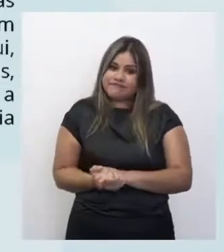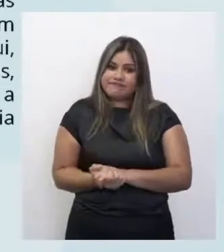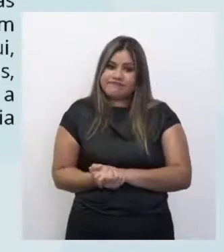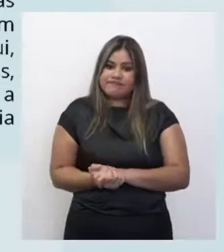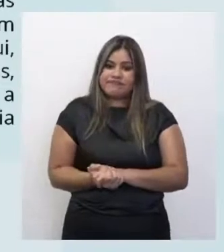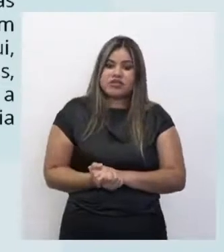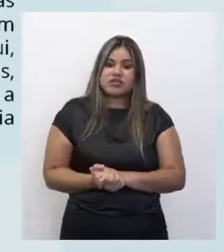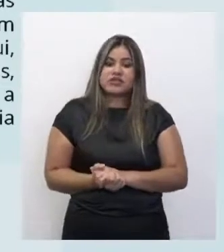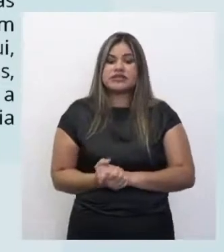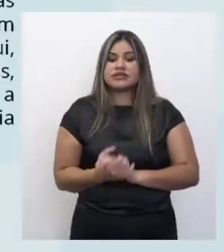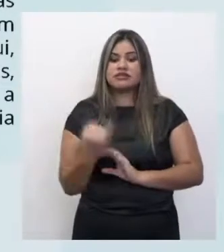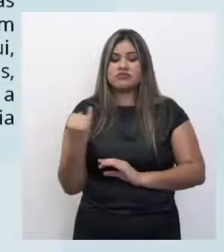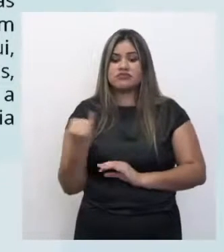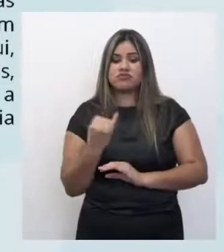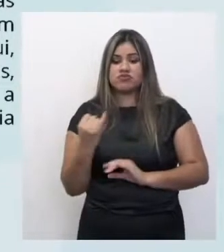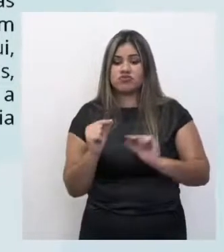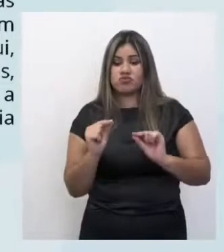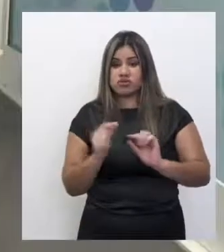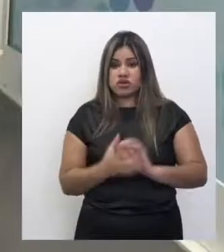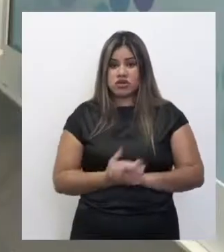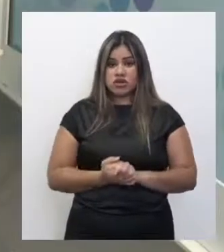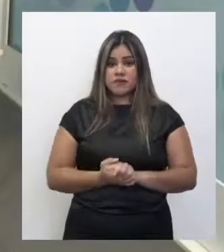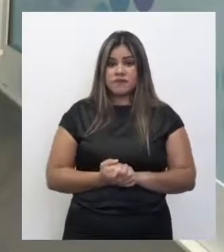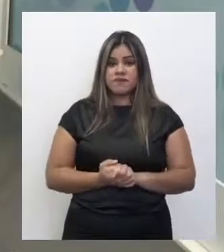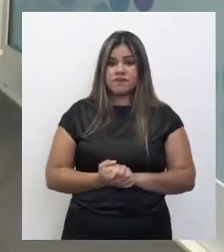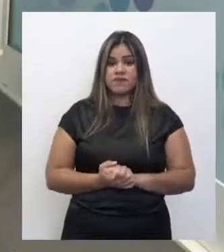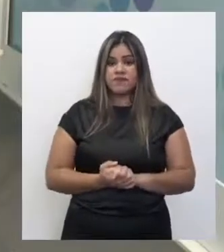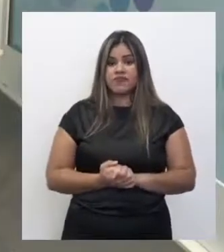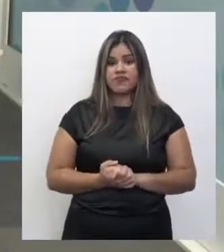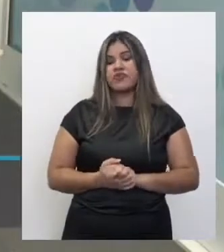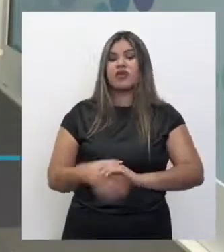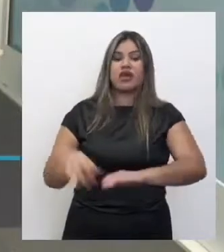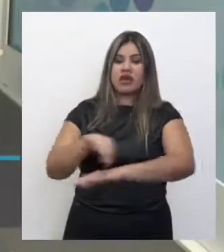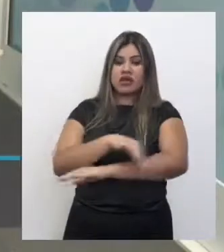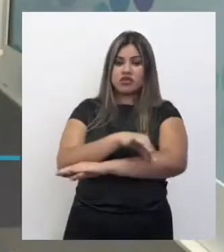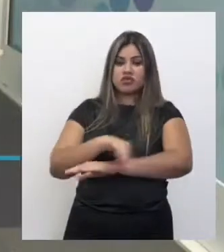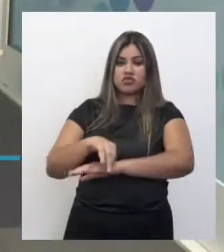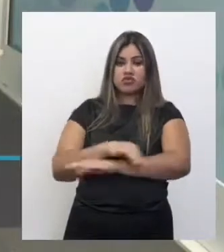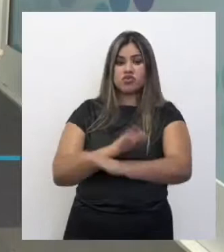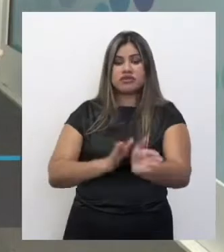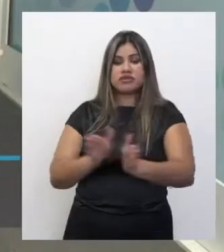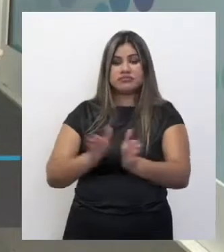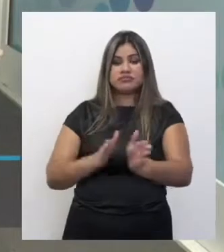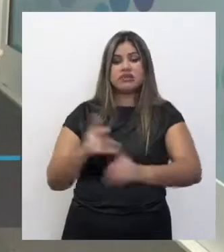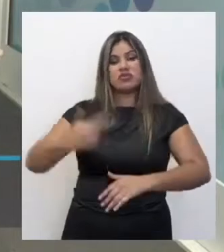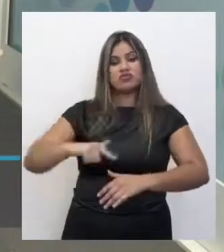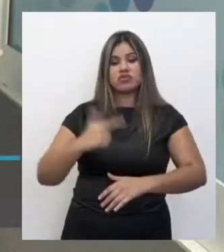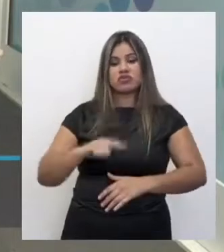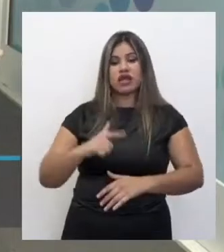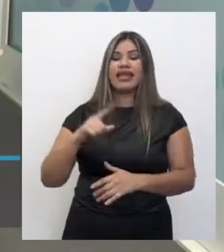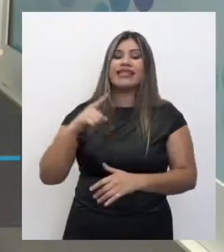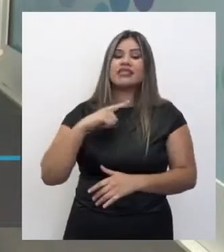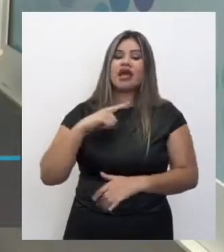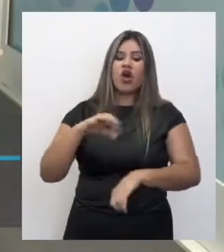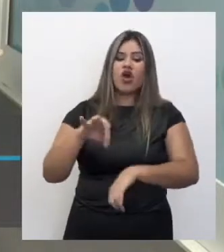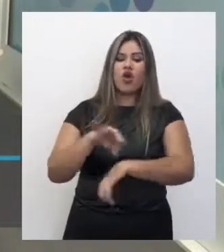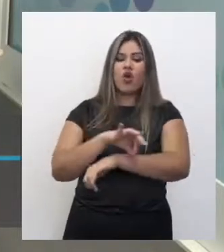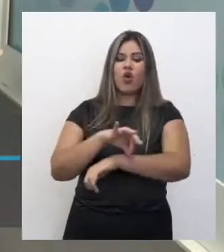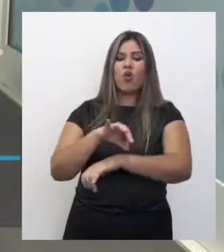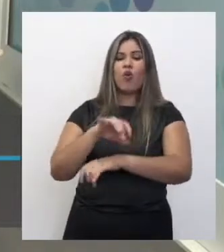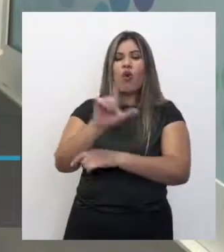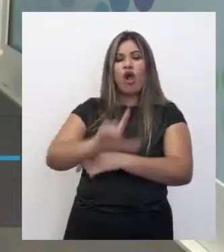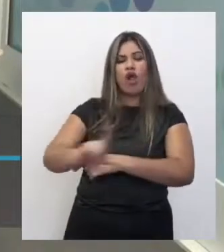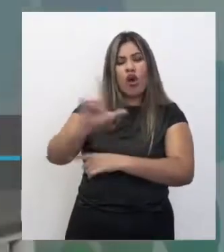interessante quando você coloca aqui, Mônica, a arquitetura inacessível, que tem uma loja muito famosa que